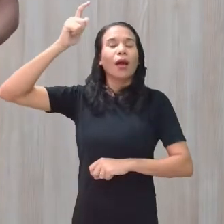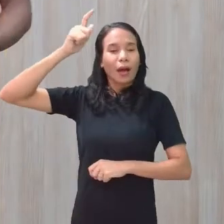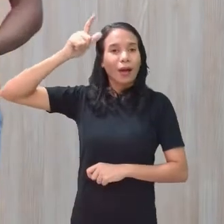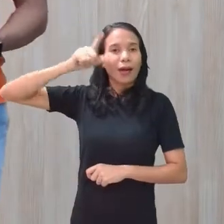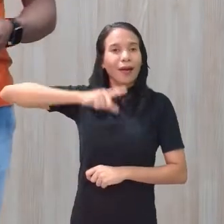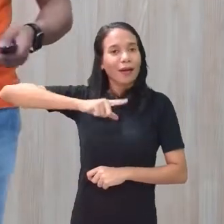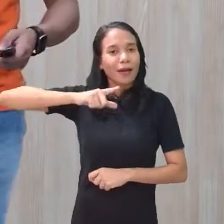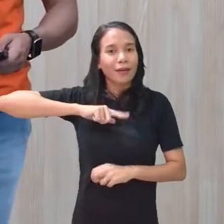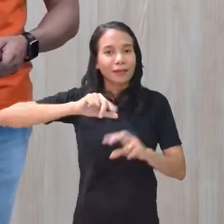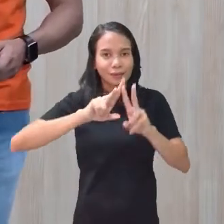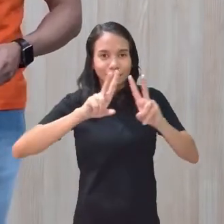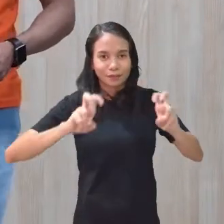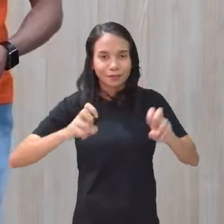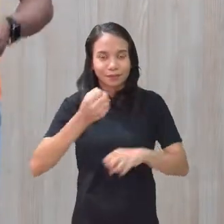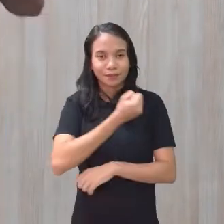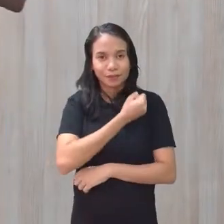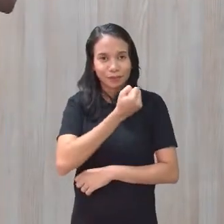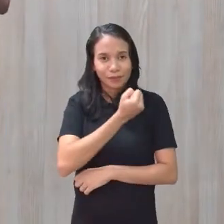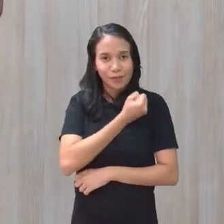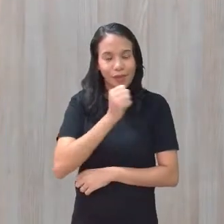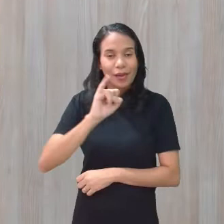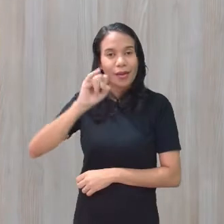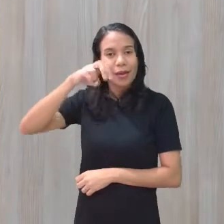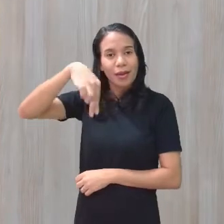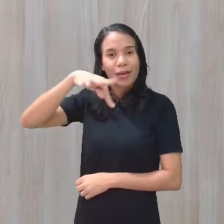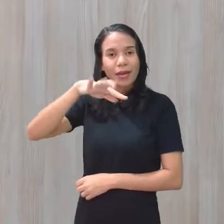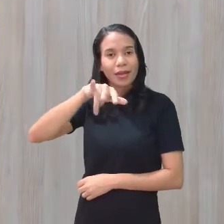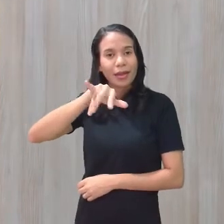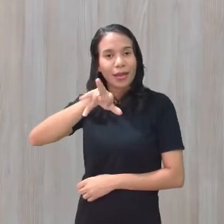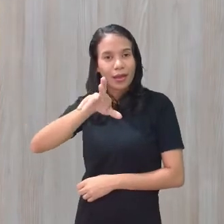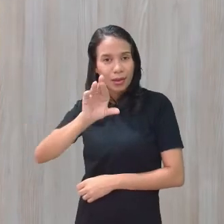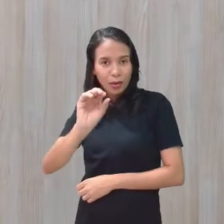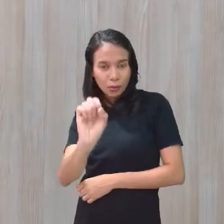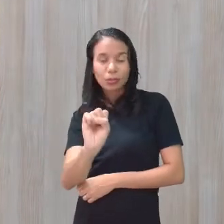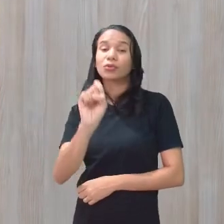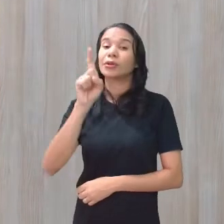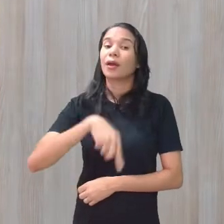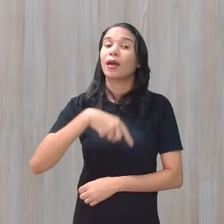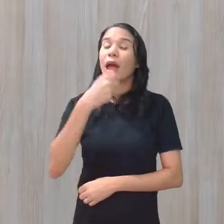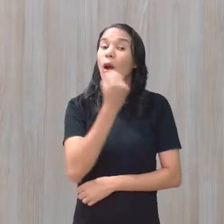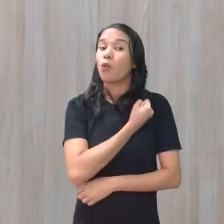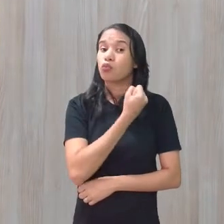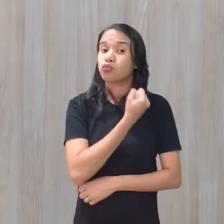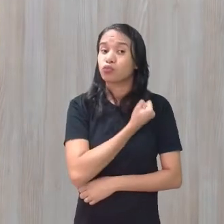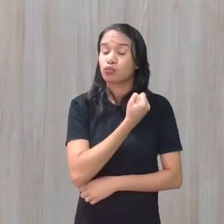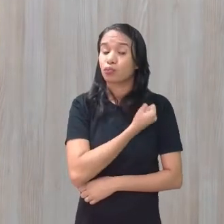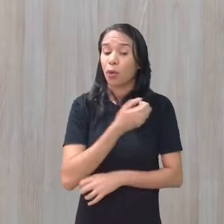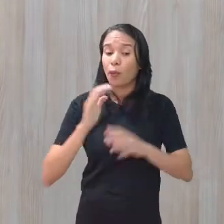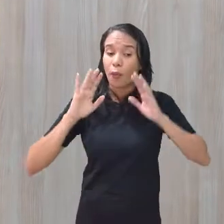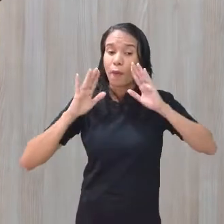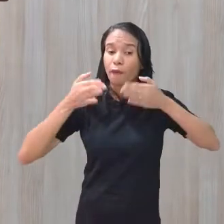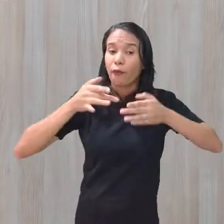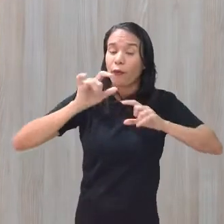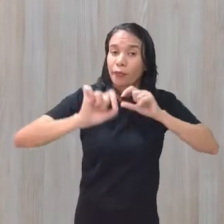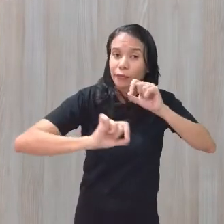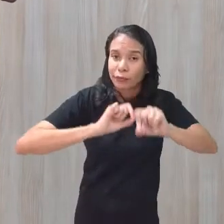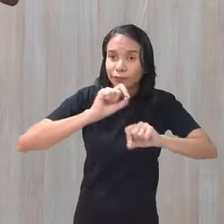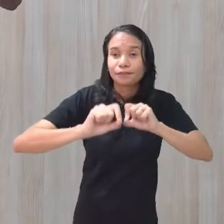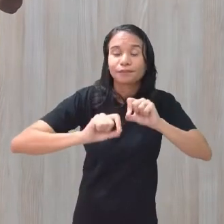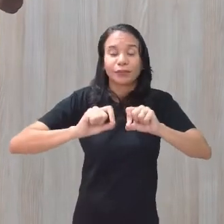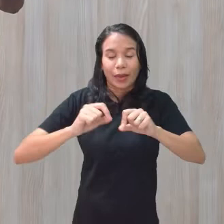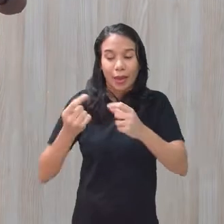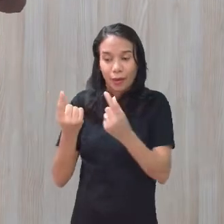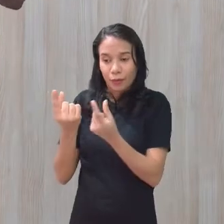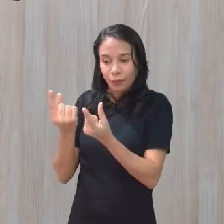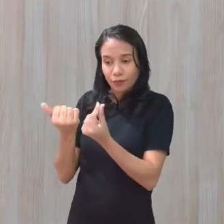em relação aos números inteiros. A gente já viu na prática a ideia dos números inteiros voltados aí para a ideia do